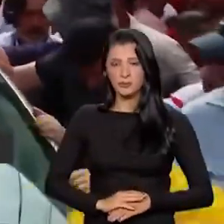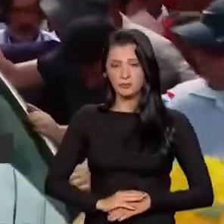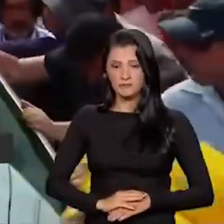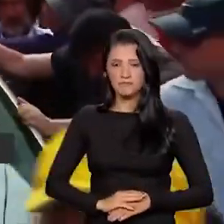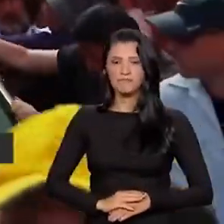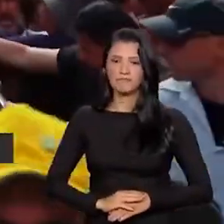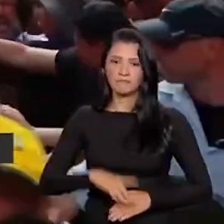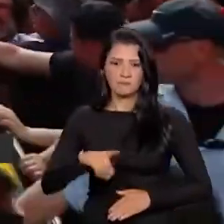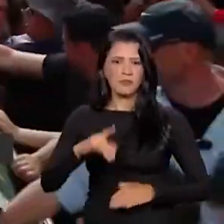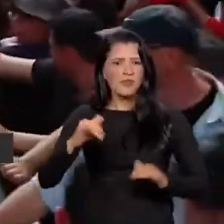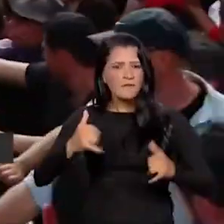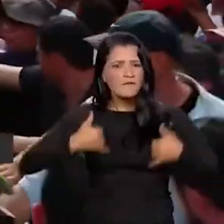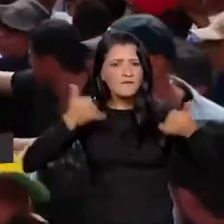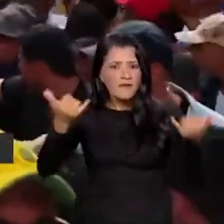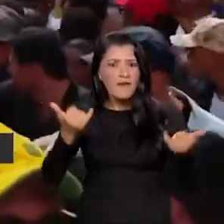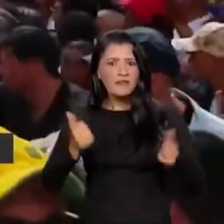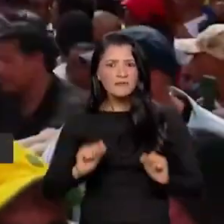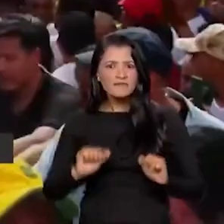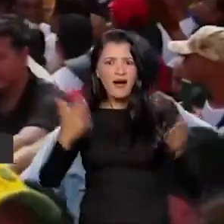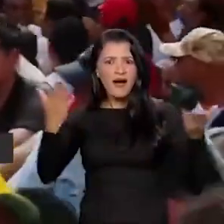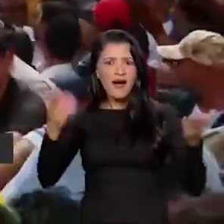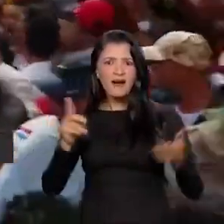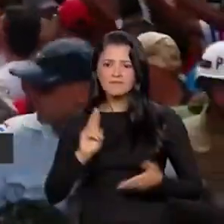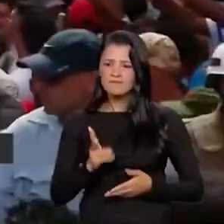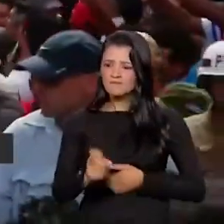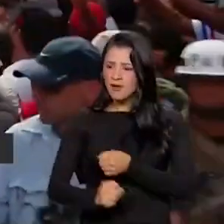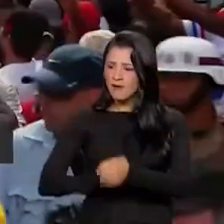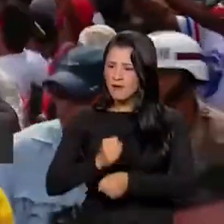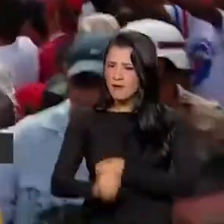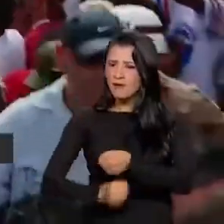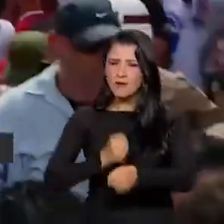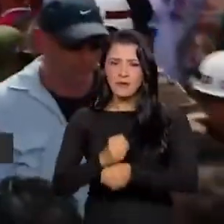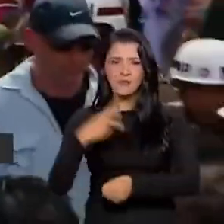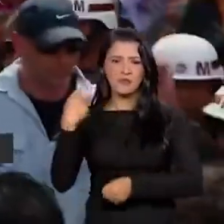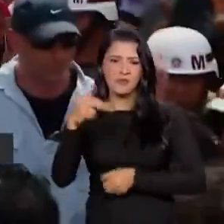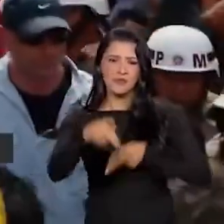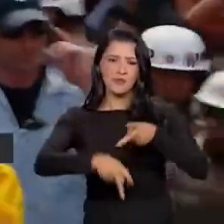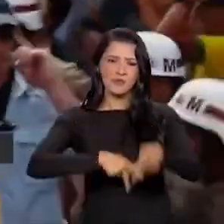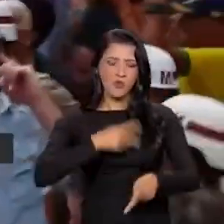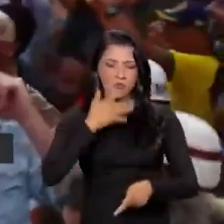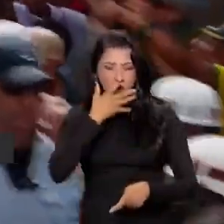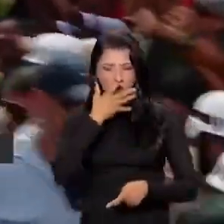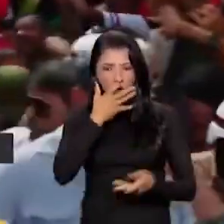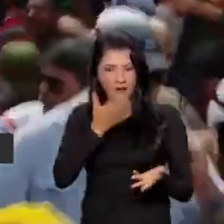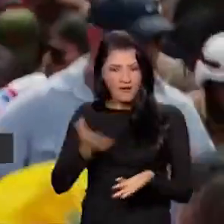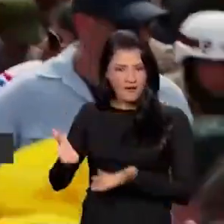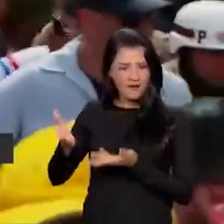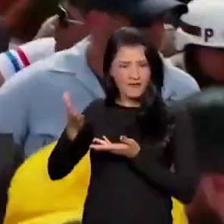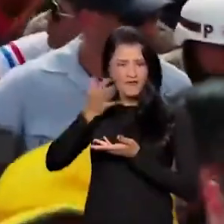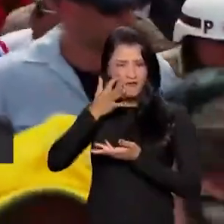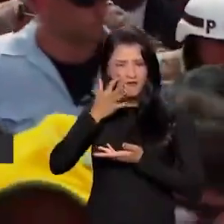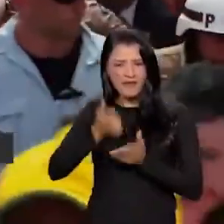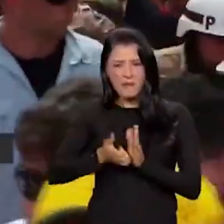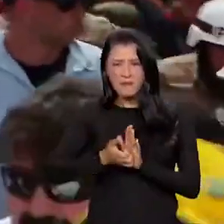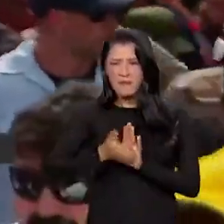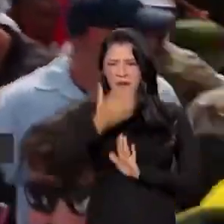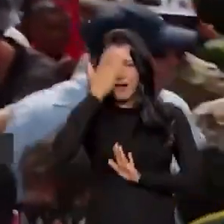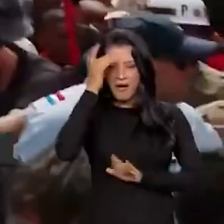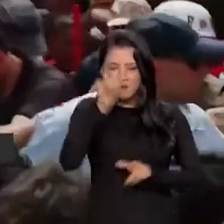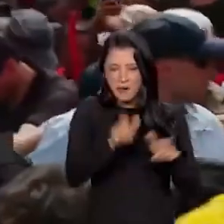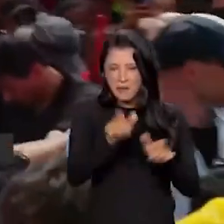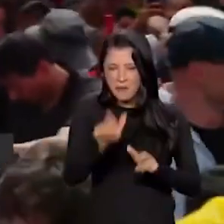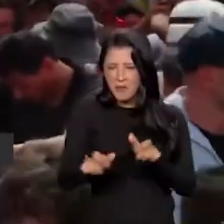Uma festa celebrada todos os anos pela população. Você vê aí milhares de